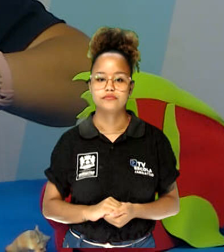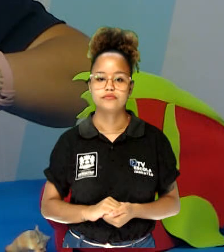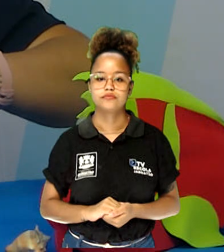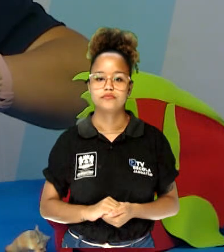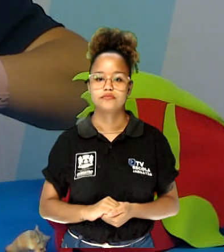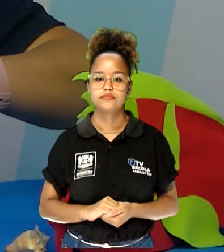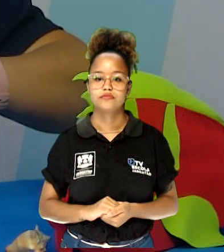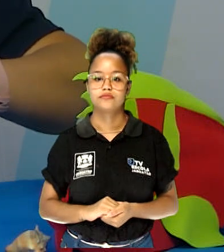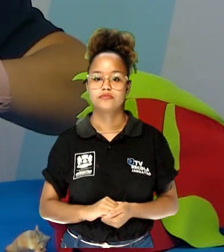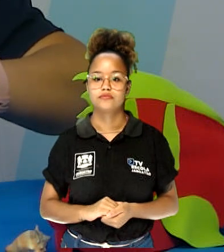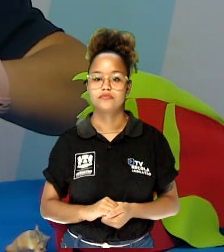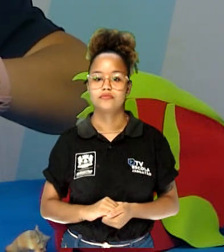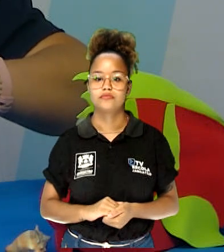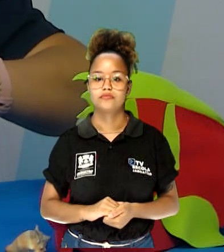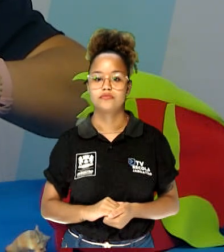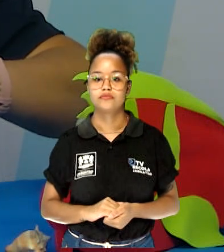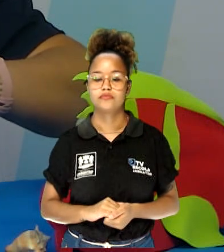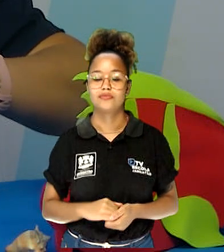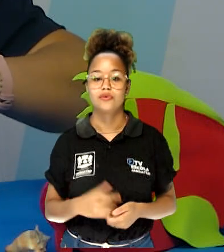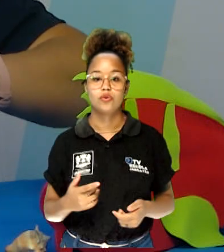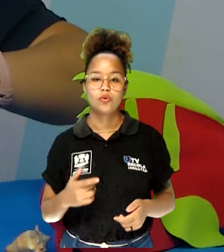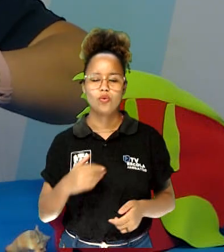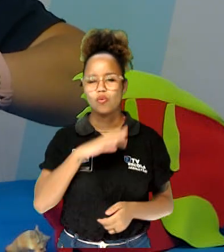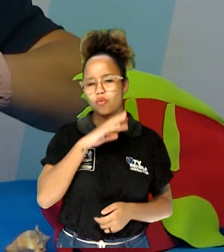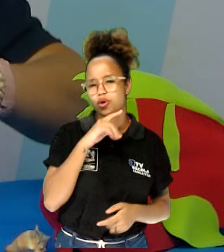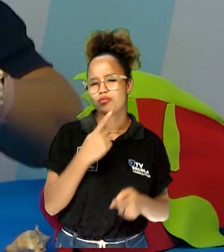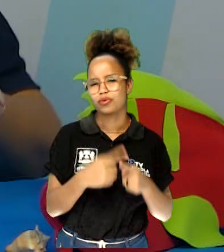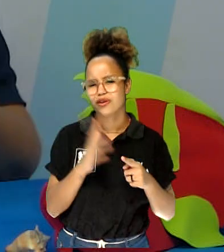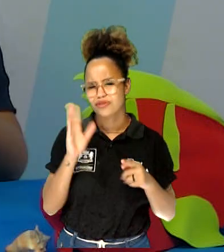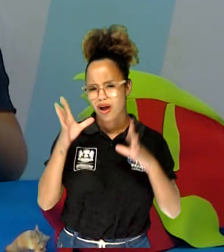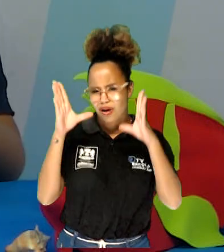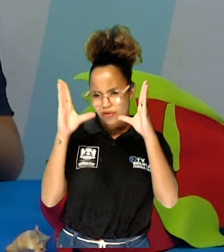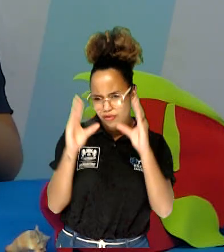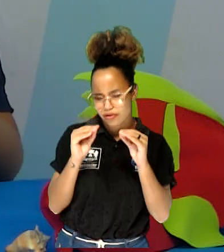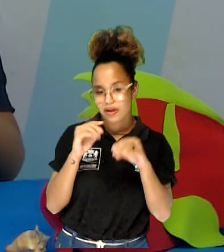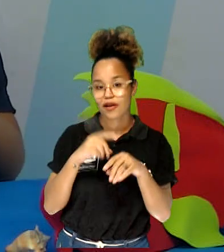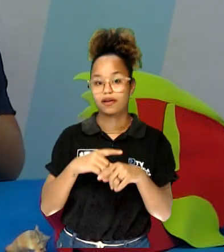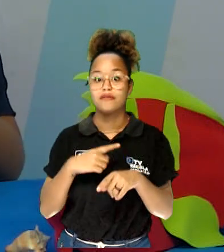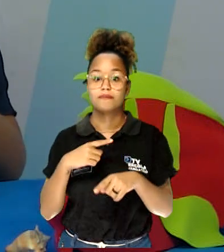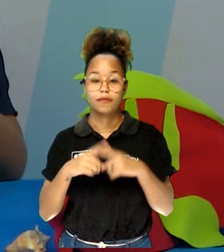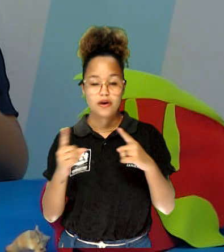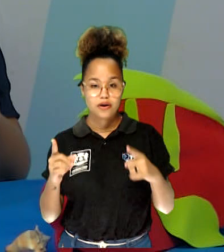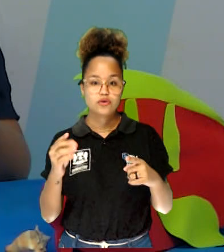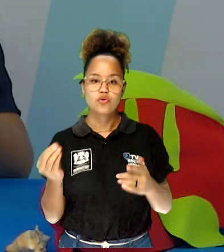O problema desse rolinho é que ele já é escuro. Mas aí a gente vai deixar ele mais escuro.